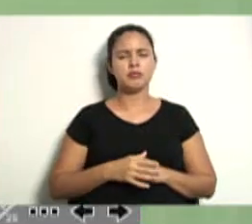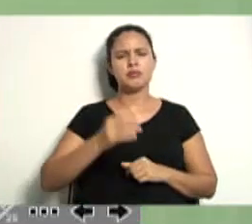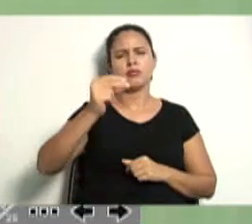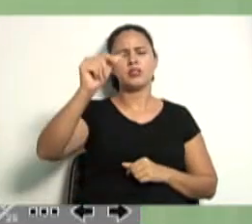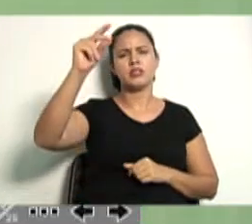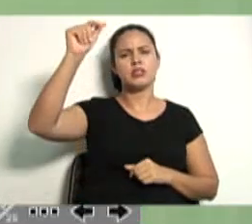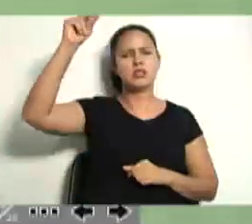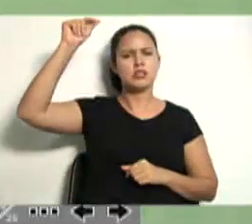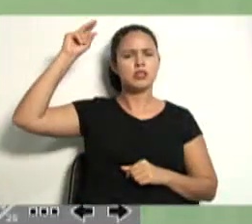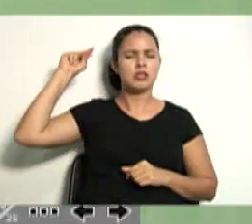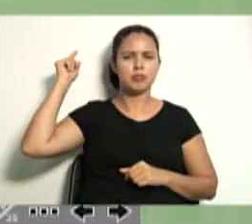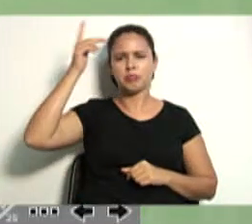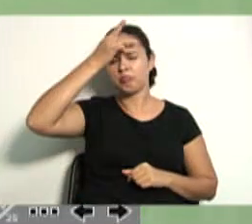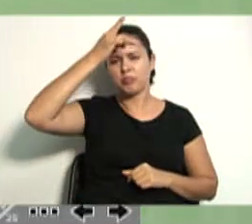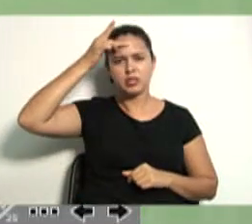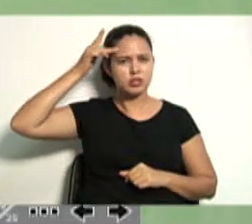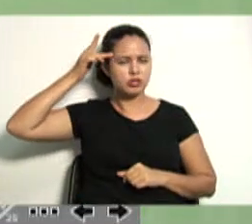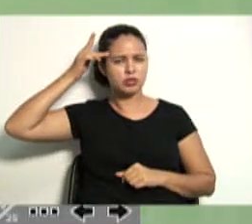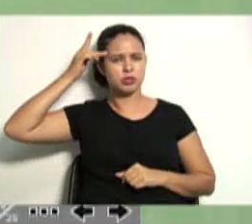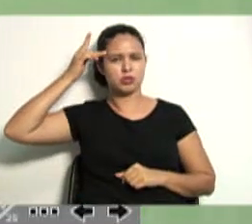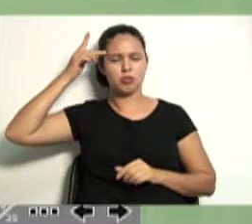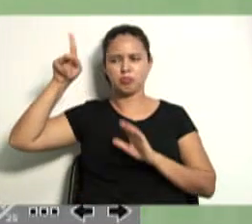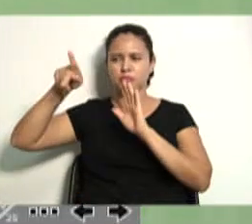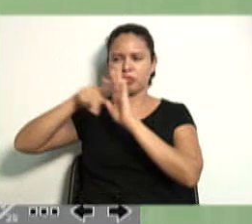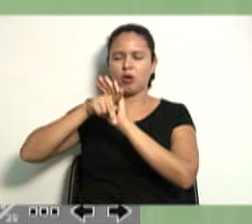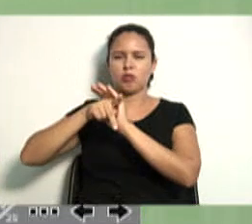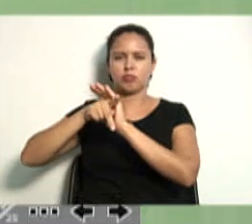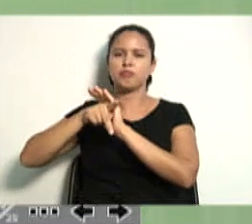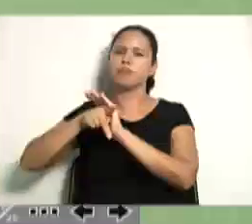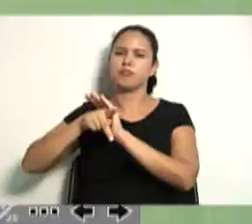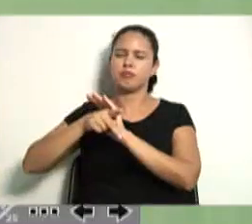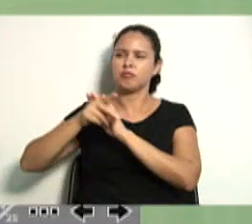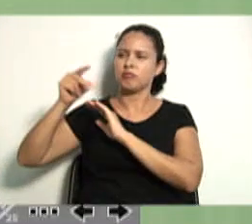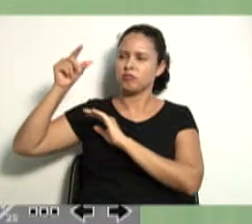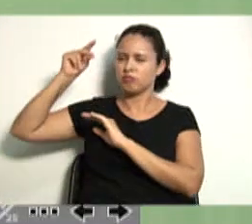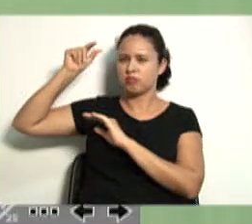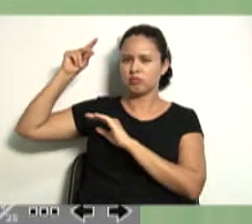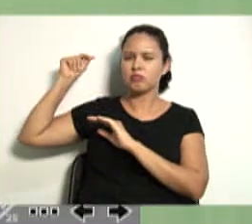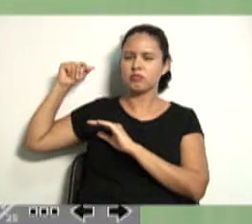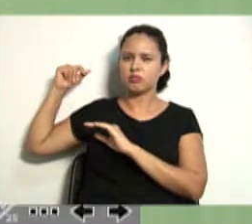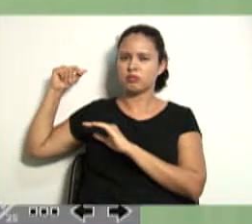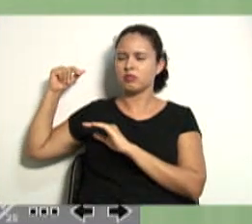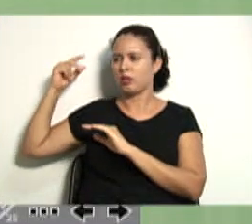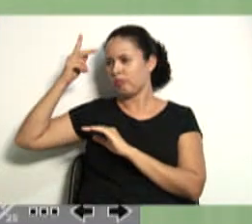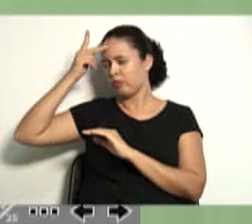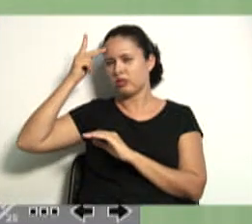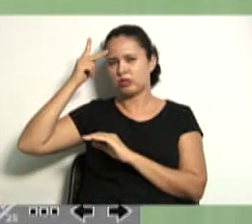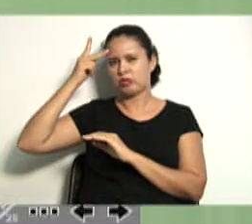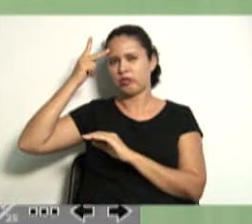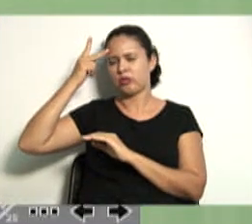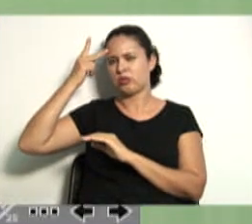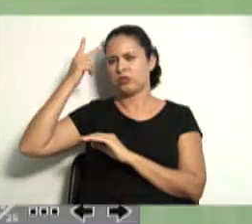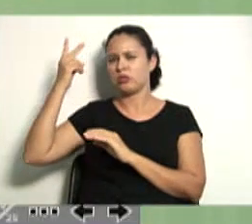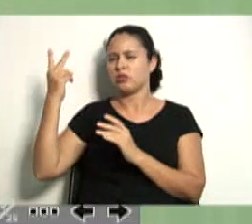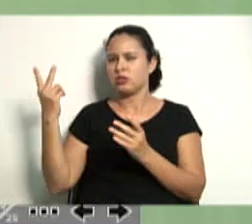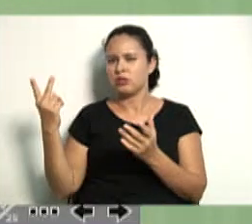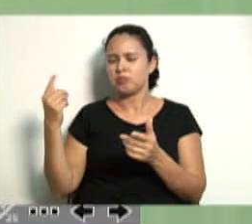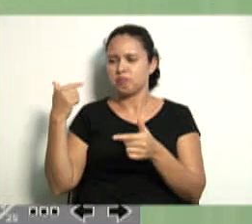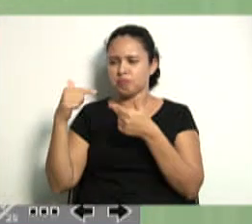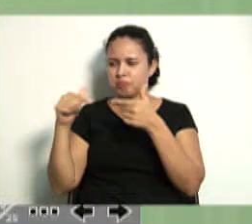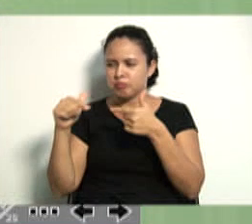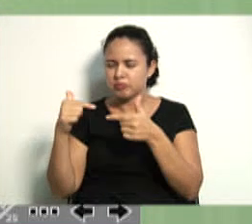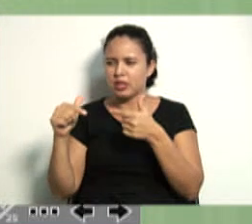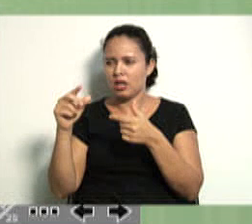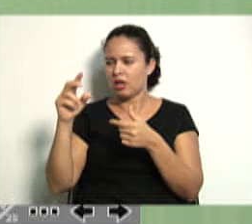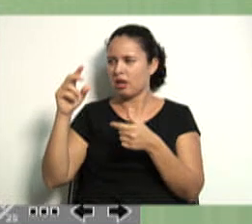livremente, coletando os alimentos, caçando e em outras atividades. Nenhum deles pensava, já deu 3 horas, tenho que ir para o ponto de